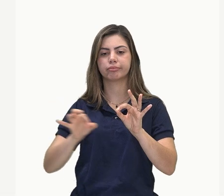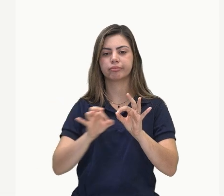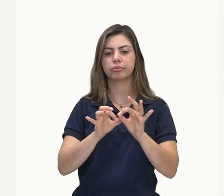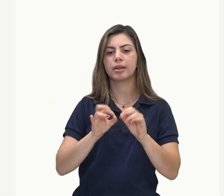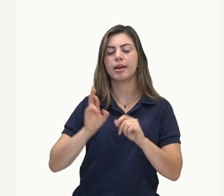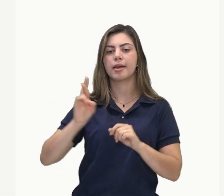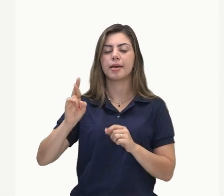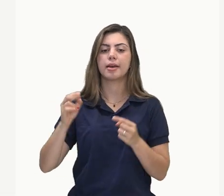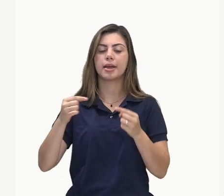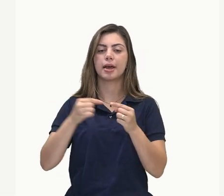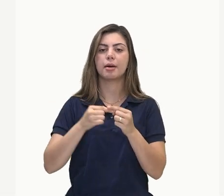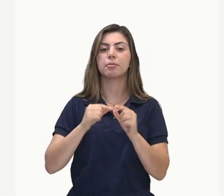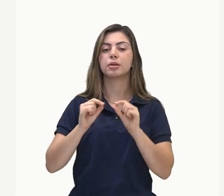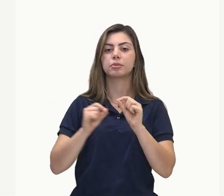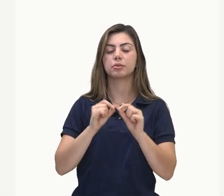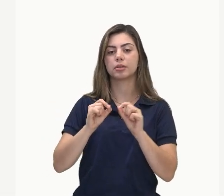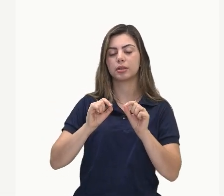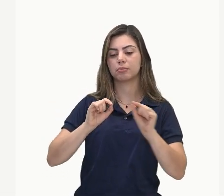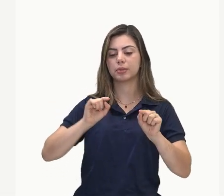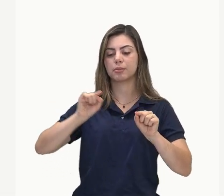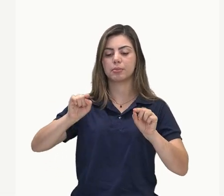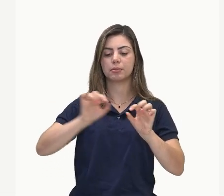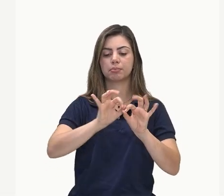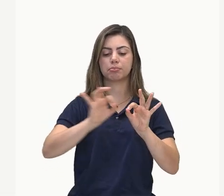aqui, nós temos A e B